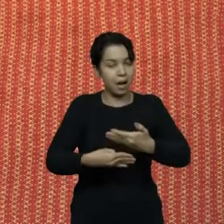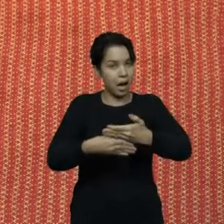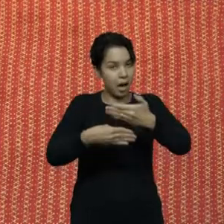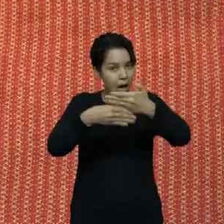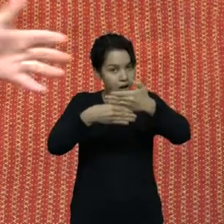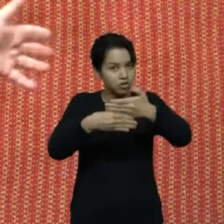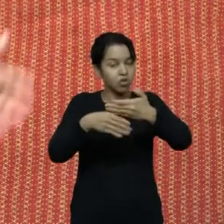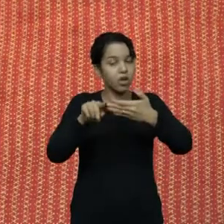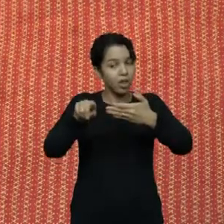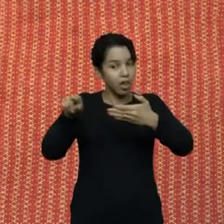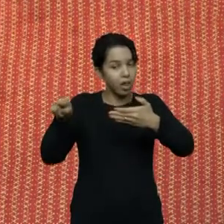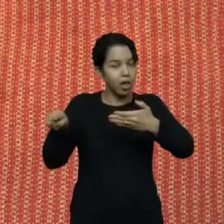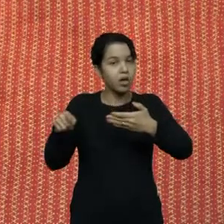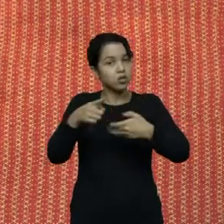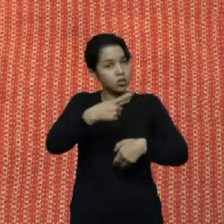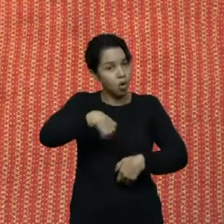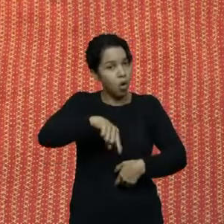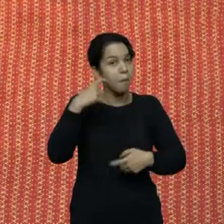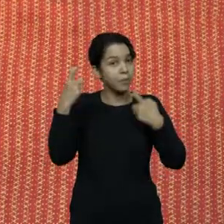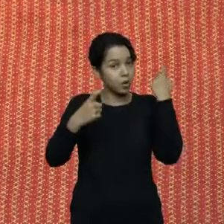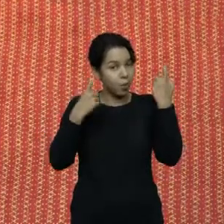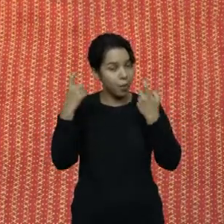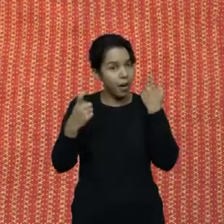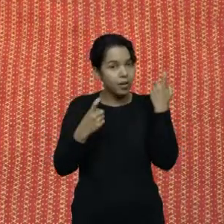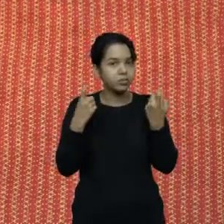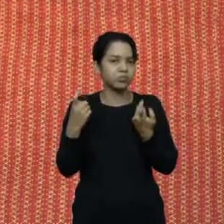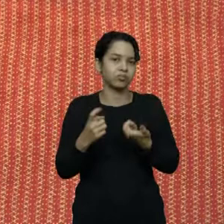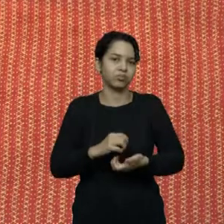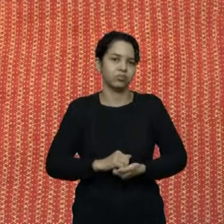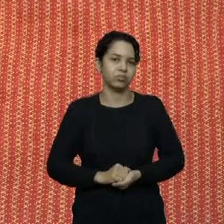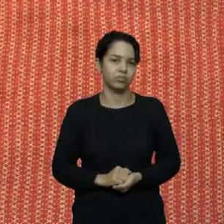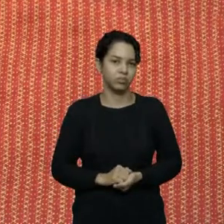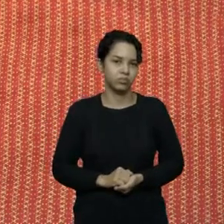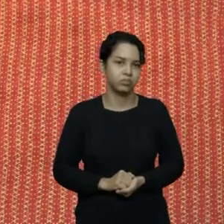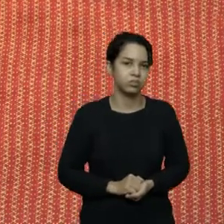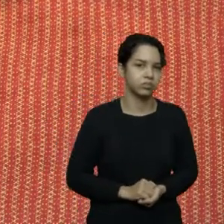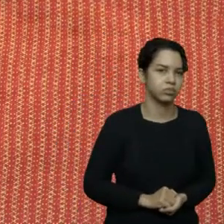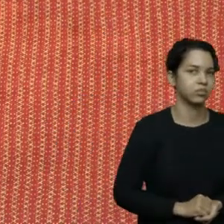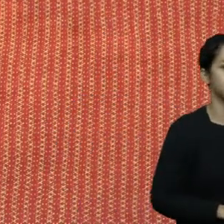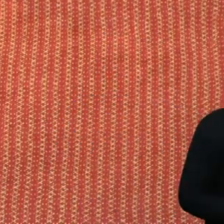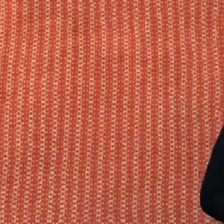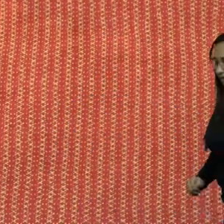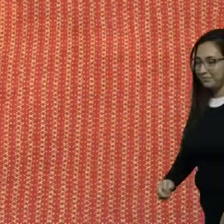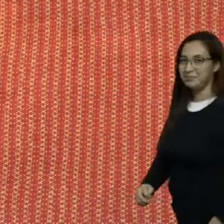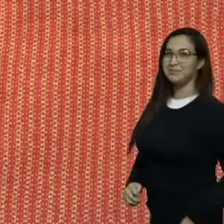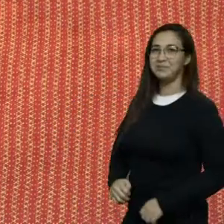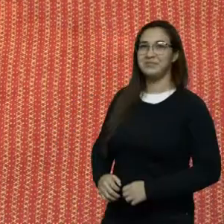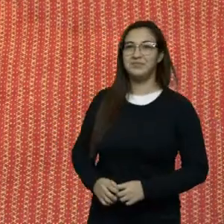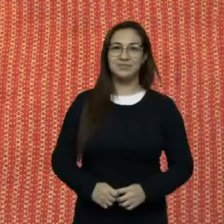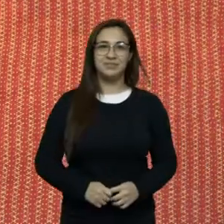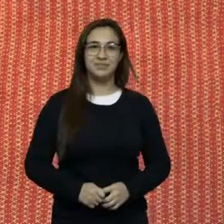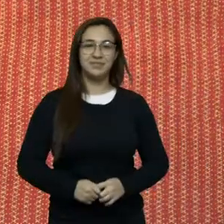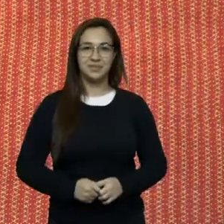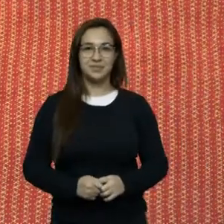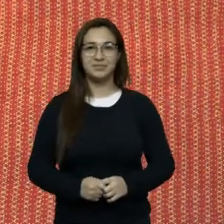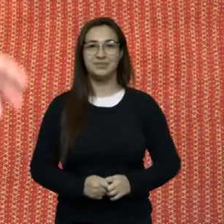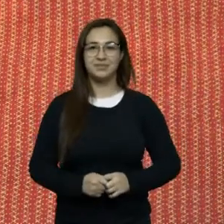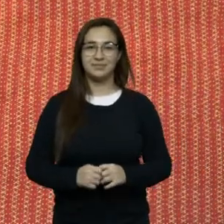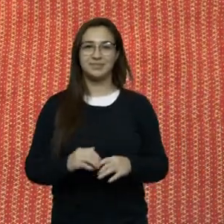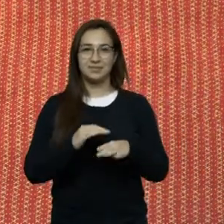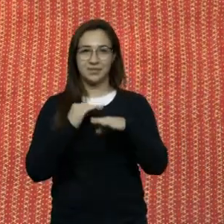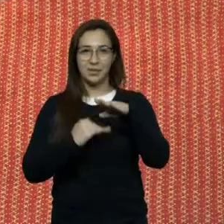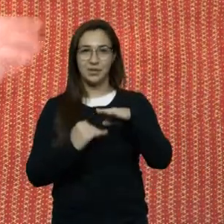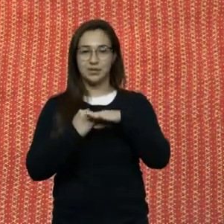muita preocupação porque nós estamos abaixo da esse é mais um minuto Obrigado estamos abaixo da barragem